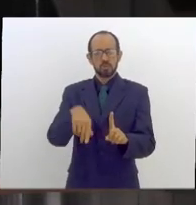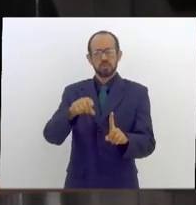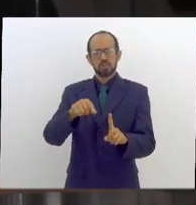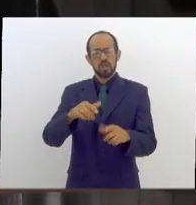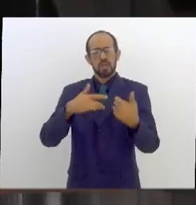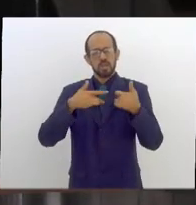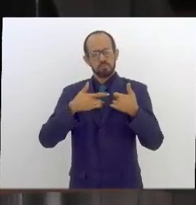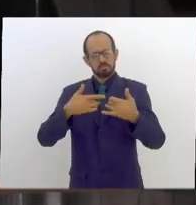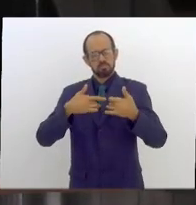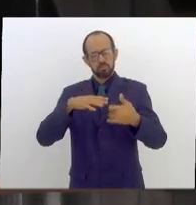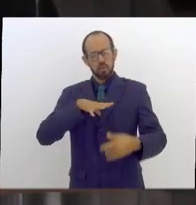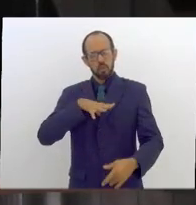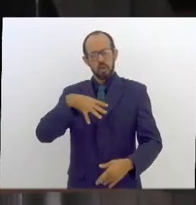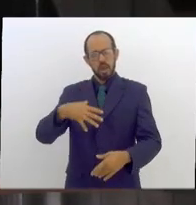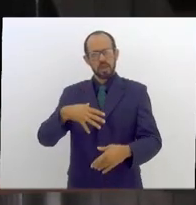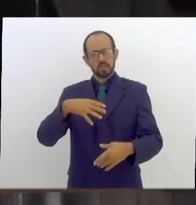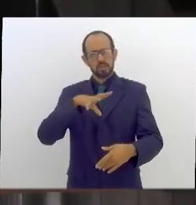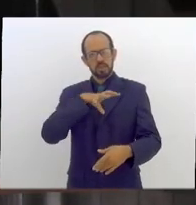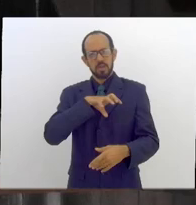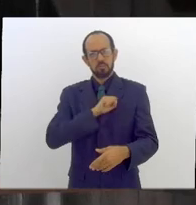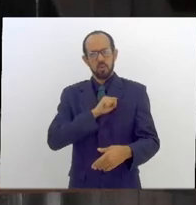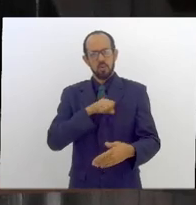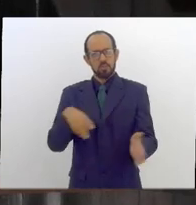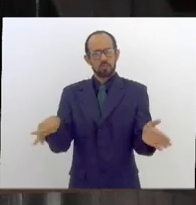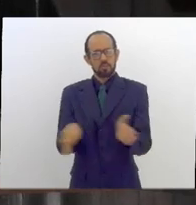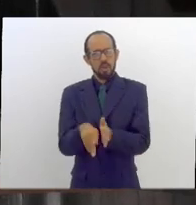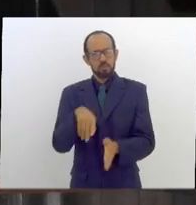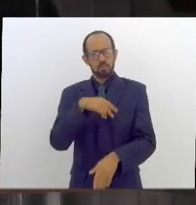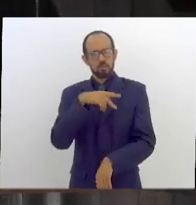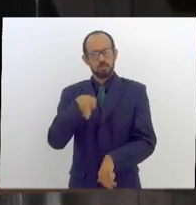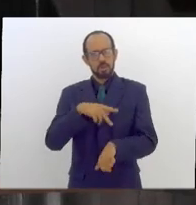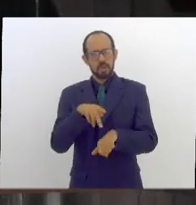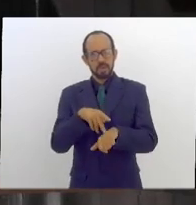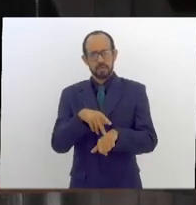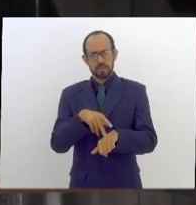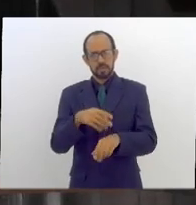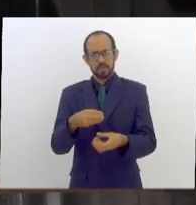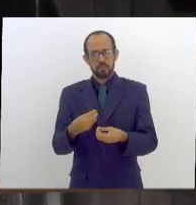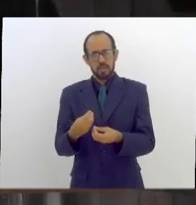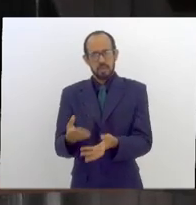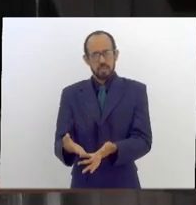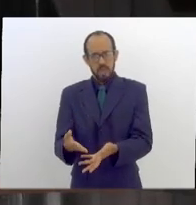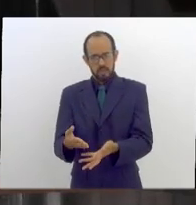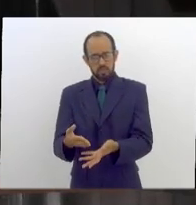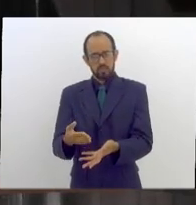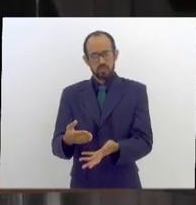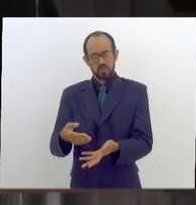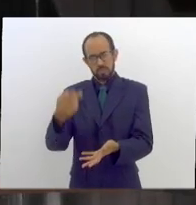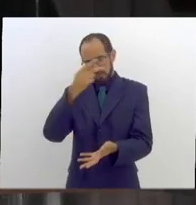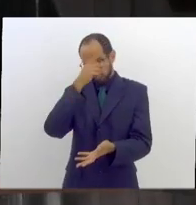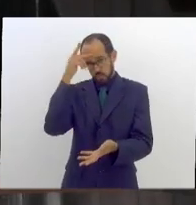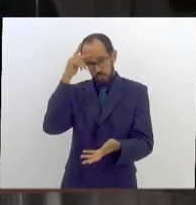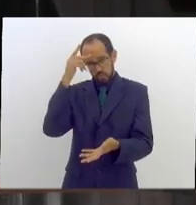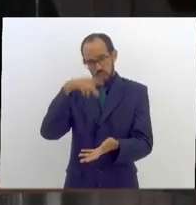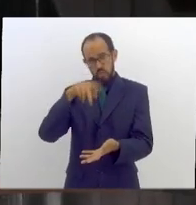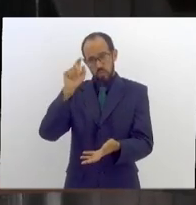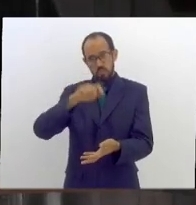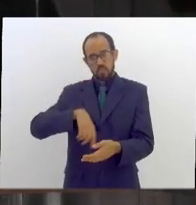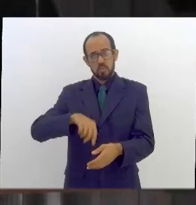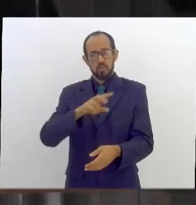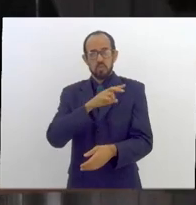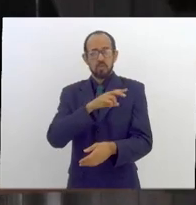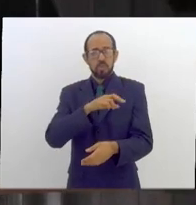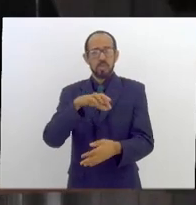abnegação, coragem e amor pelo Brasil que nos foi deixado por homens como o patrono da Aeronáutica